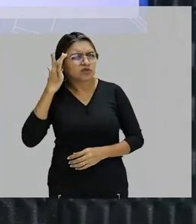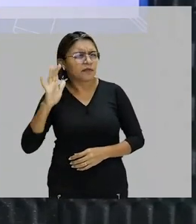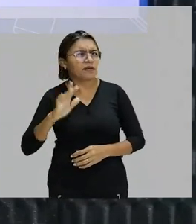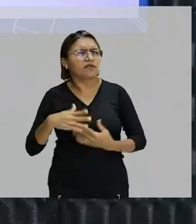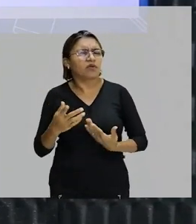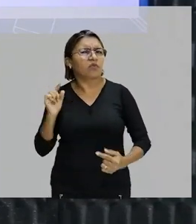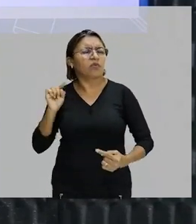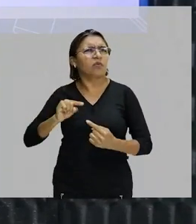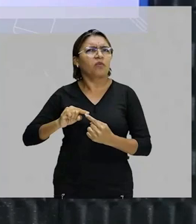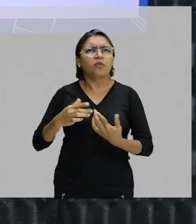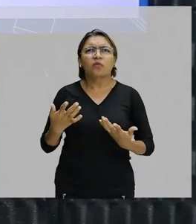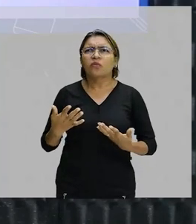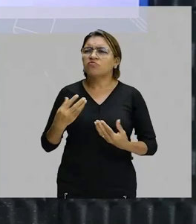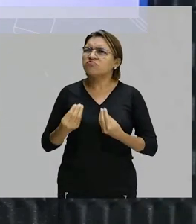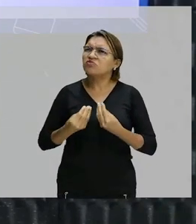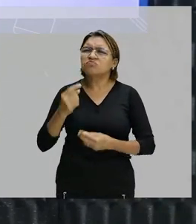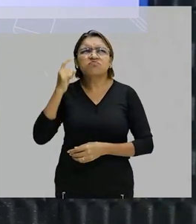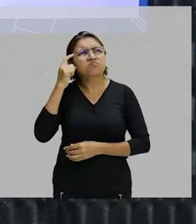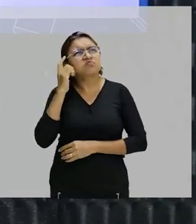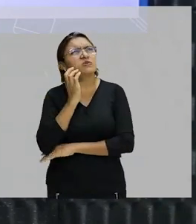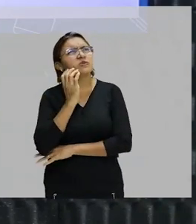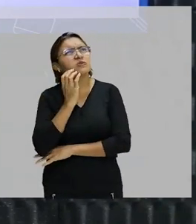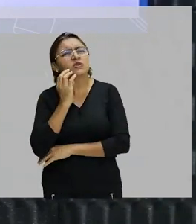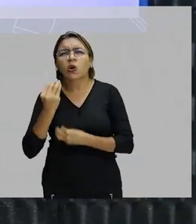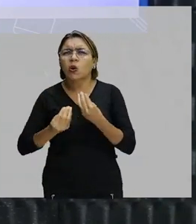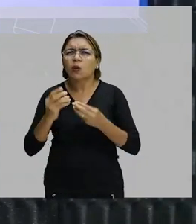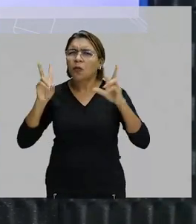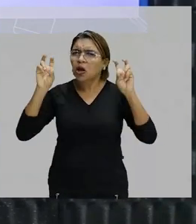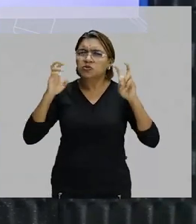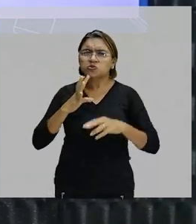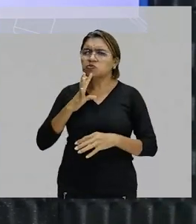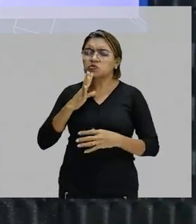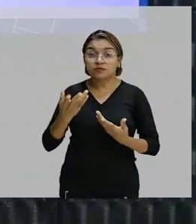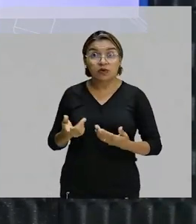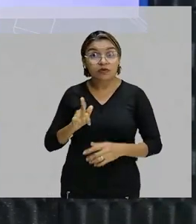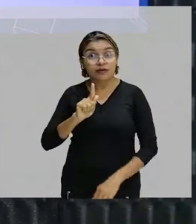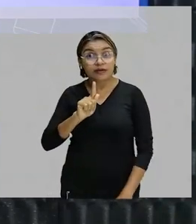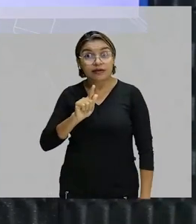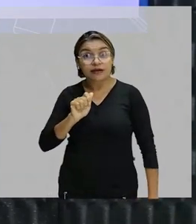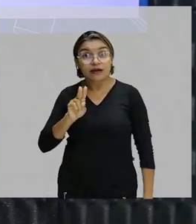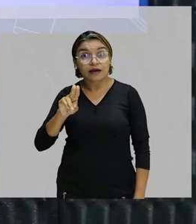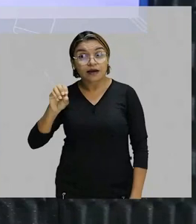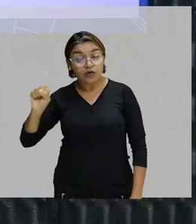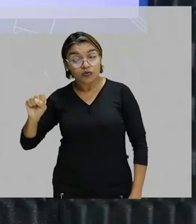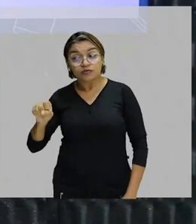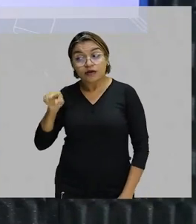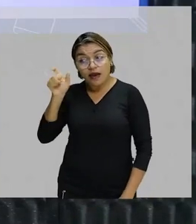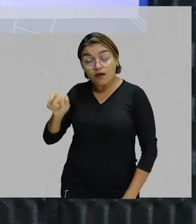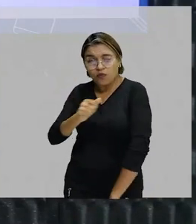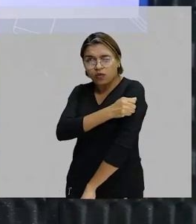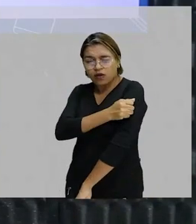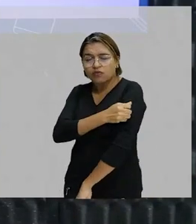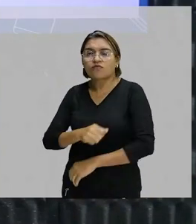ele ficou o professor ficou intrigado porque esse assunto ele ainda não tinha conhecimento então o que que gaus fez ele percebeu né que nessa